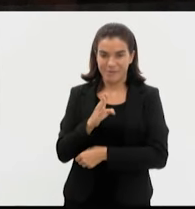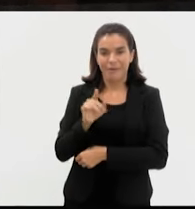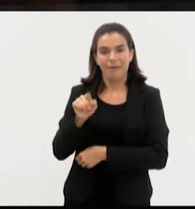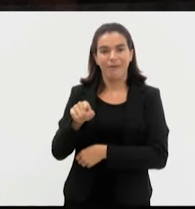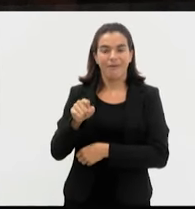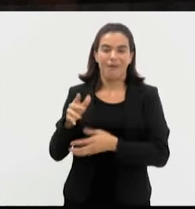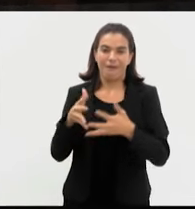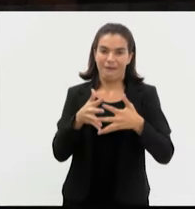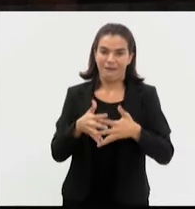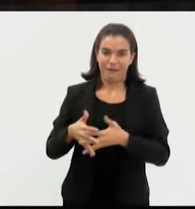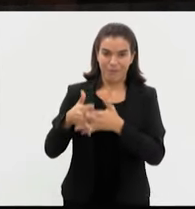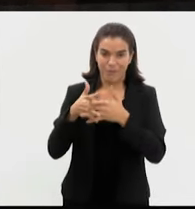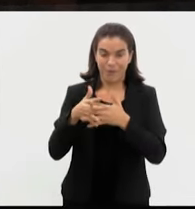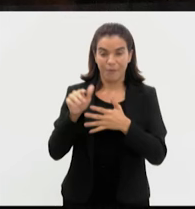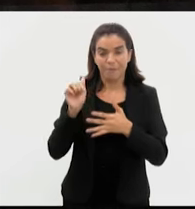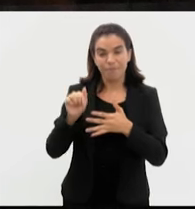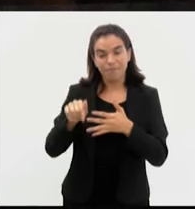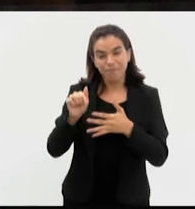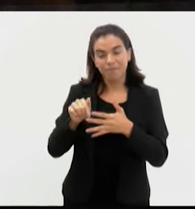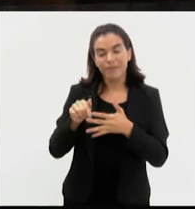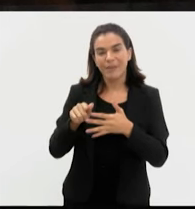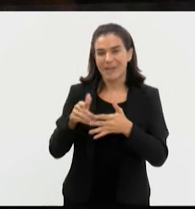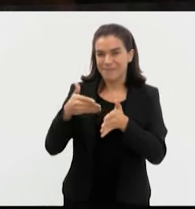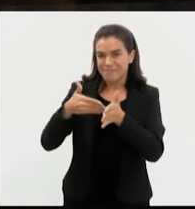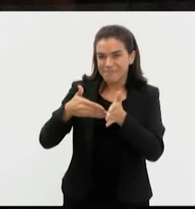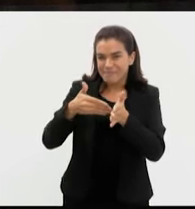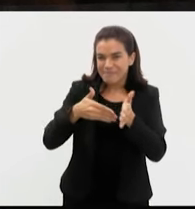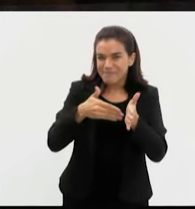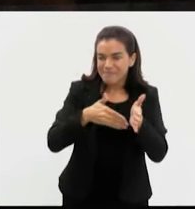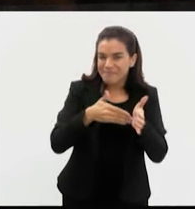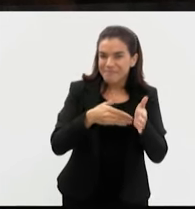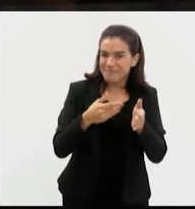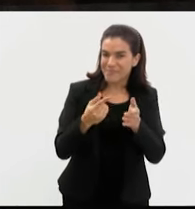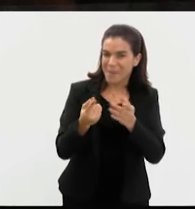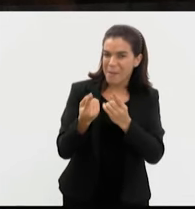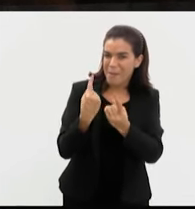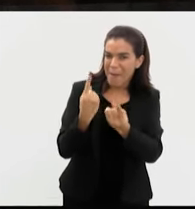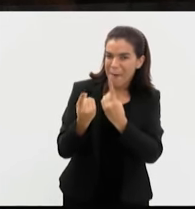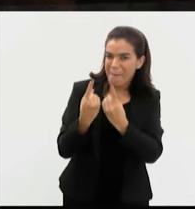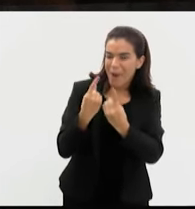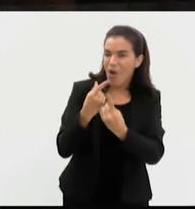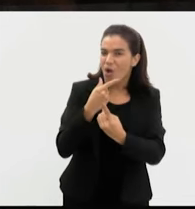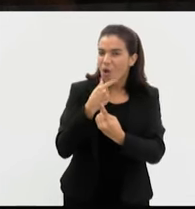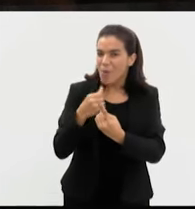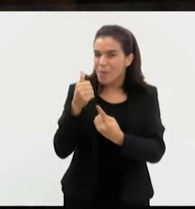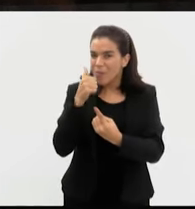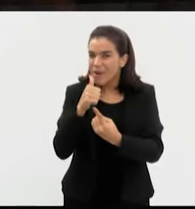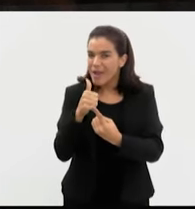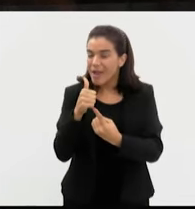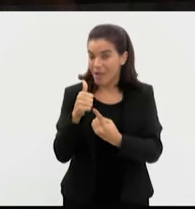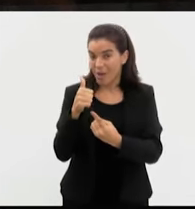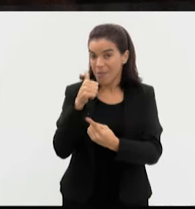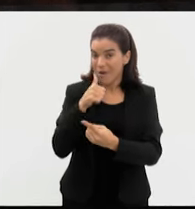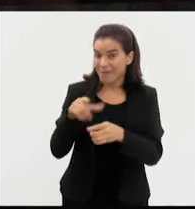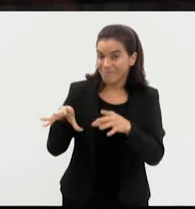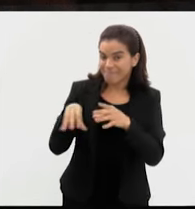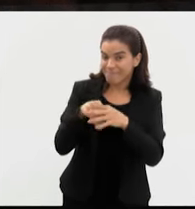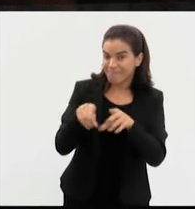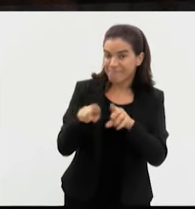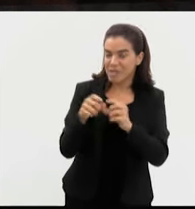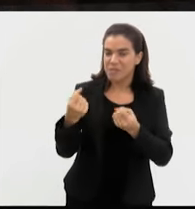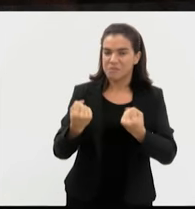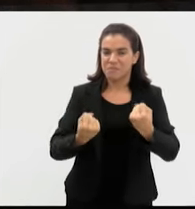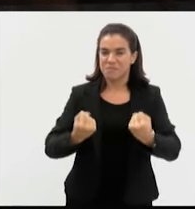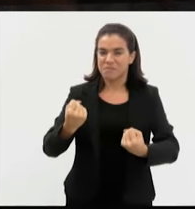caminhoneiros e restringir hoje a circulação desses homens e mulheres que hoje a mulher também tá ali na boleia